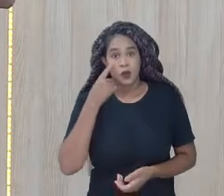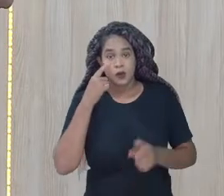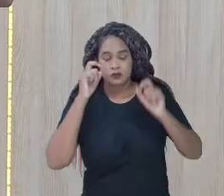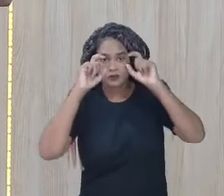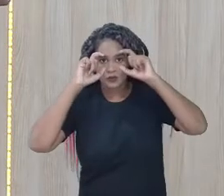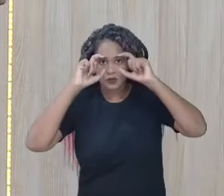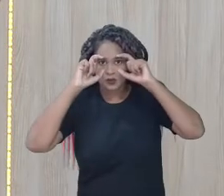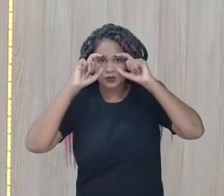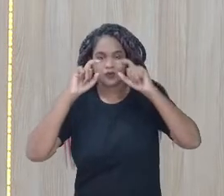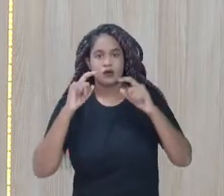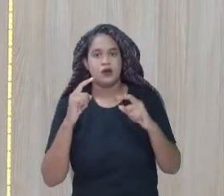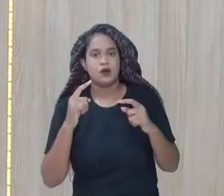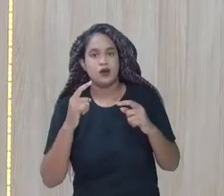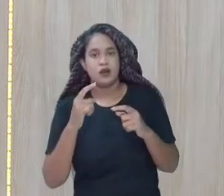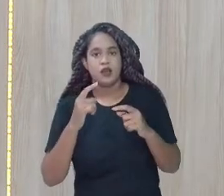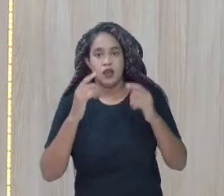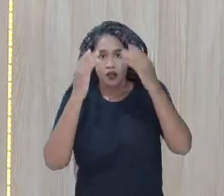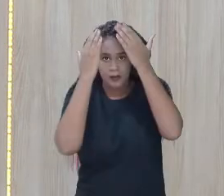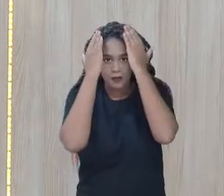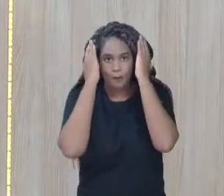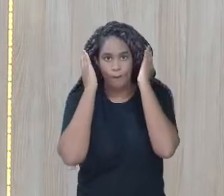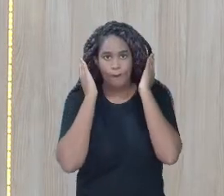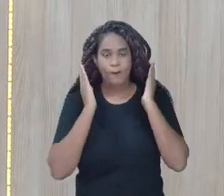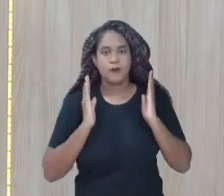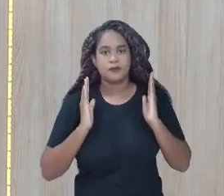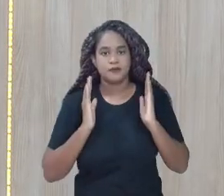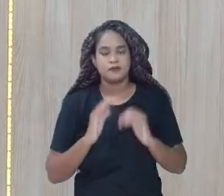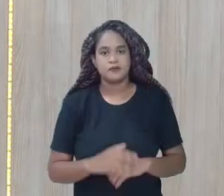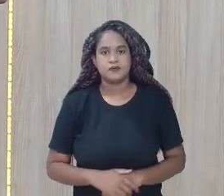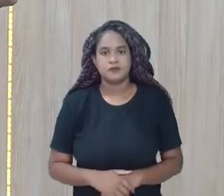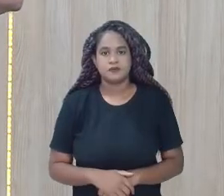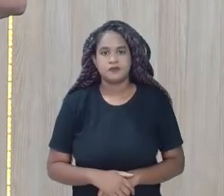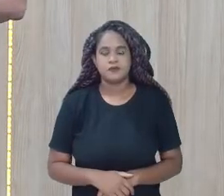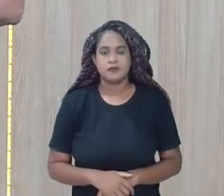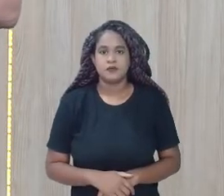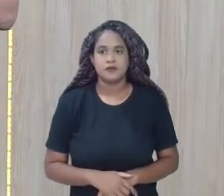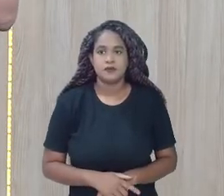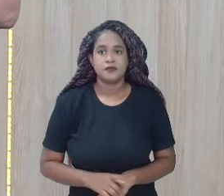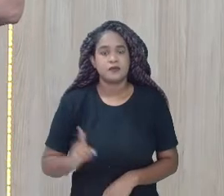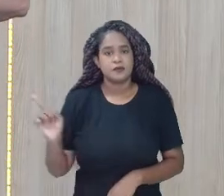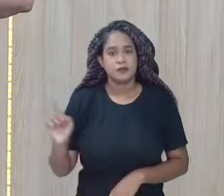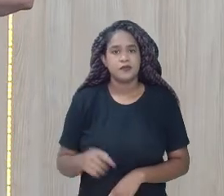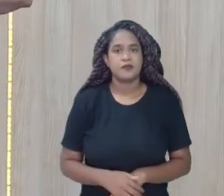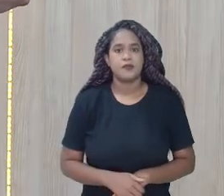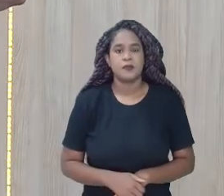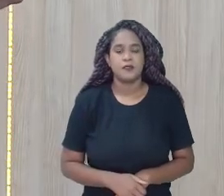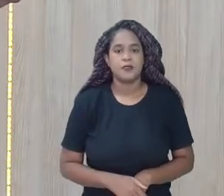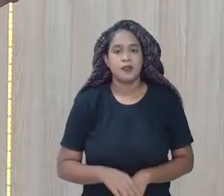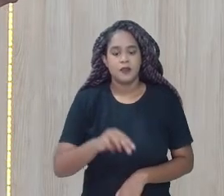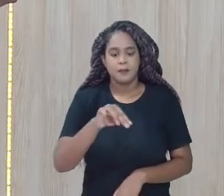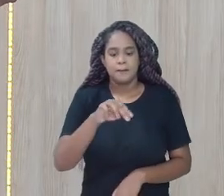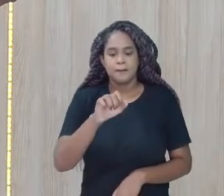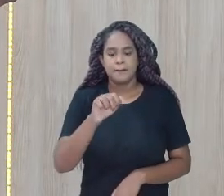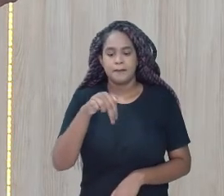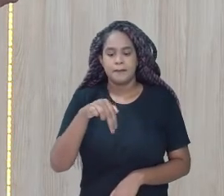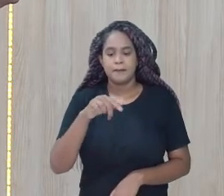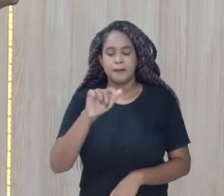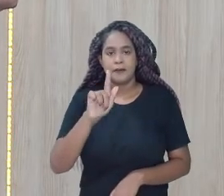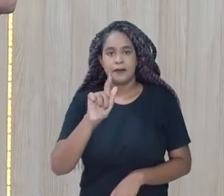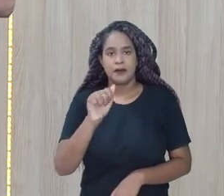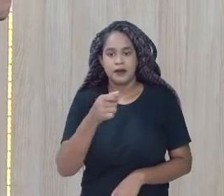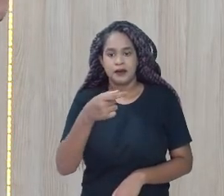cabelinhos lisos. Quando vocês veem essas histórias de quadrinho, ela é chamada de mangá porque são histórias de